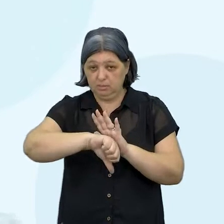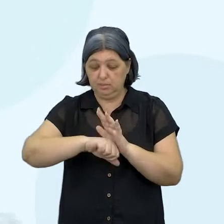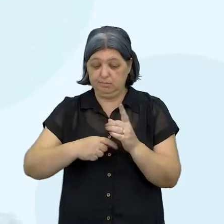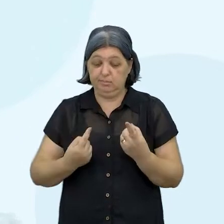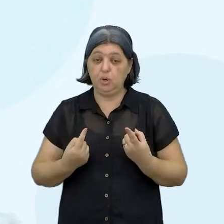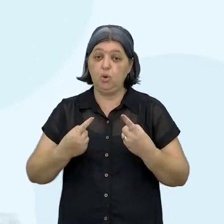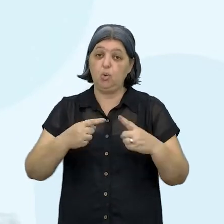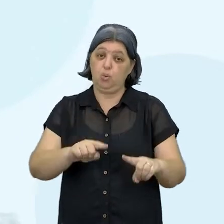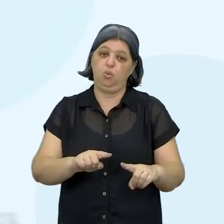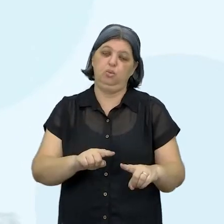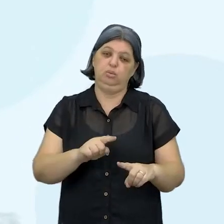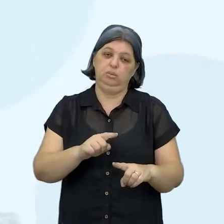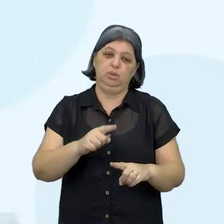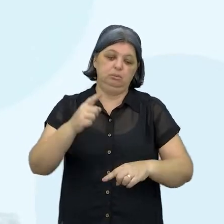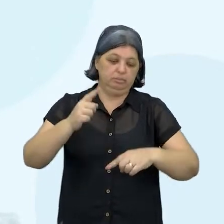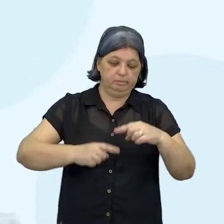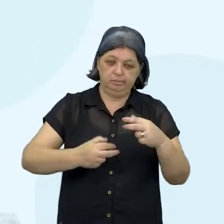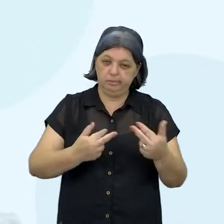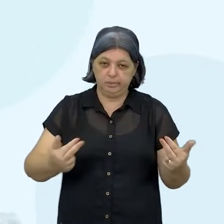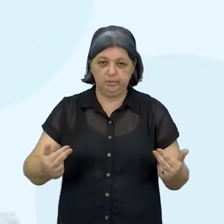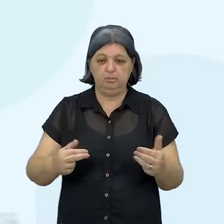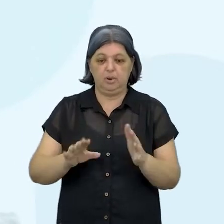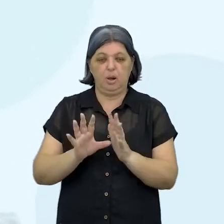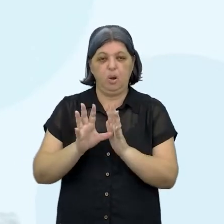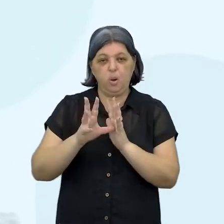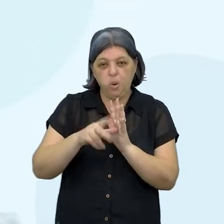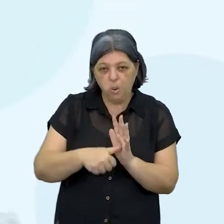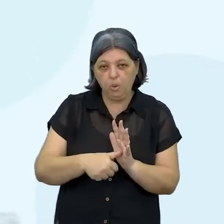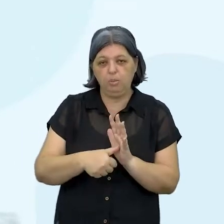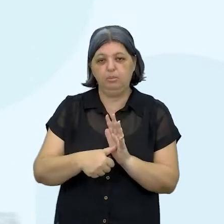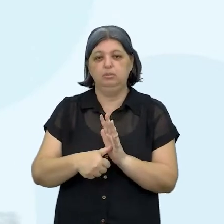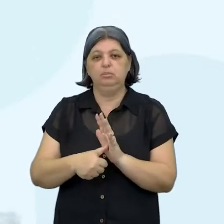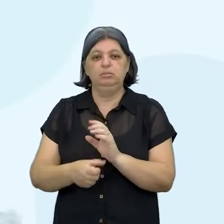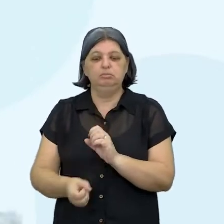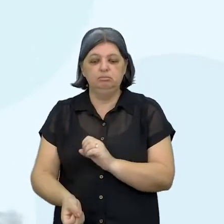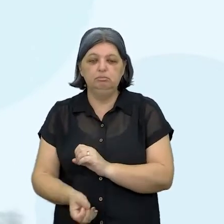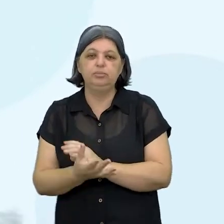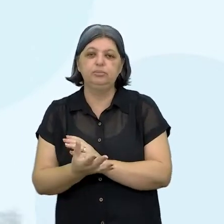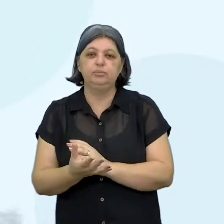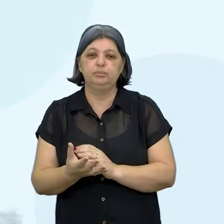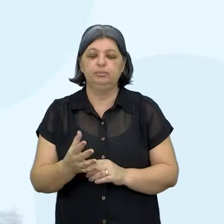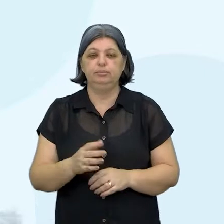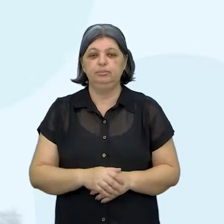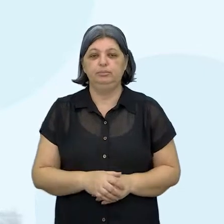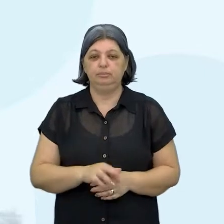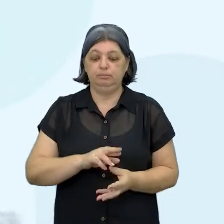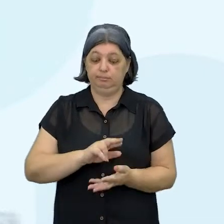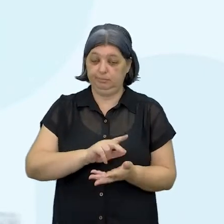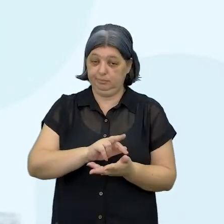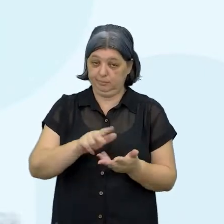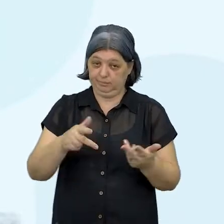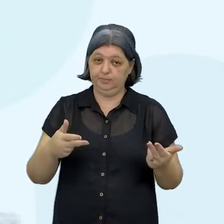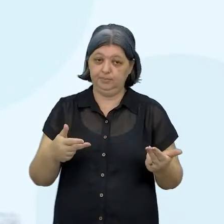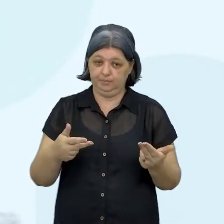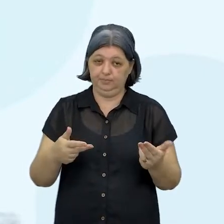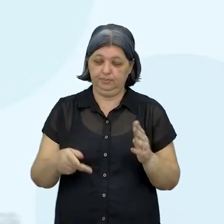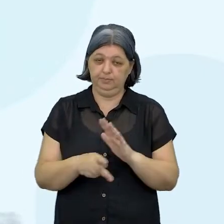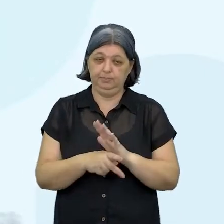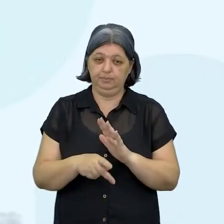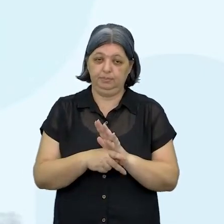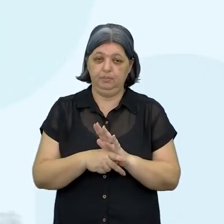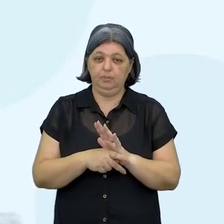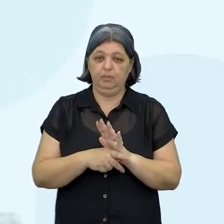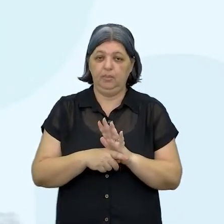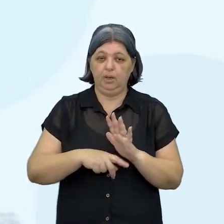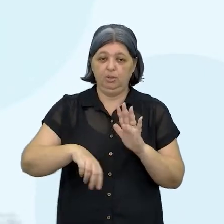a propriedade, são roubos, são furtos, são estelionatos. E esses crimes e ilegalidades